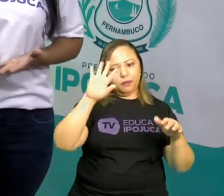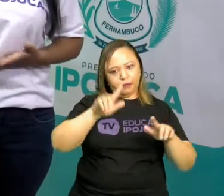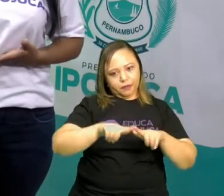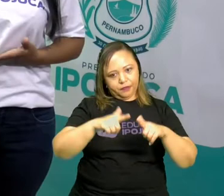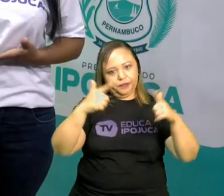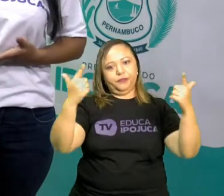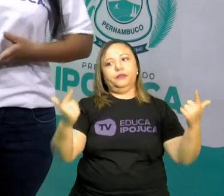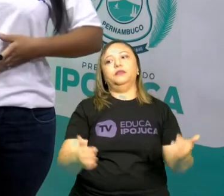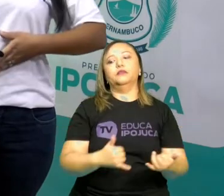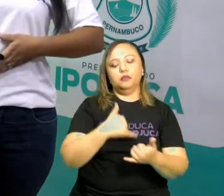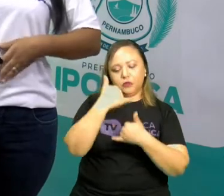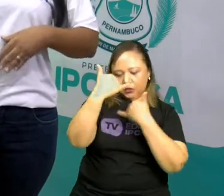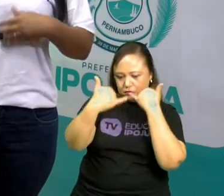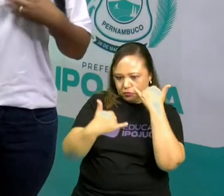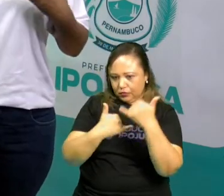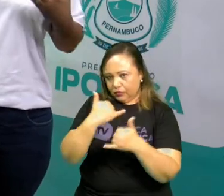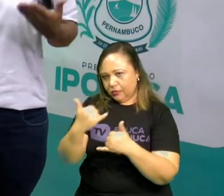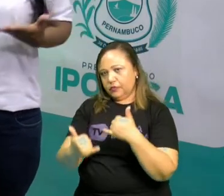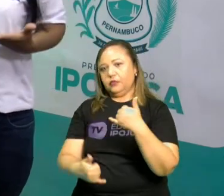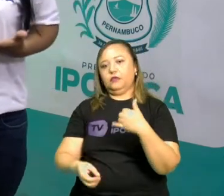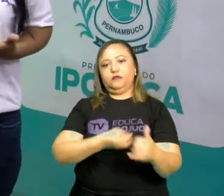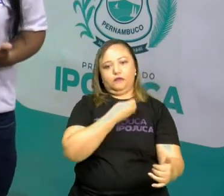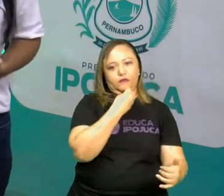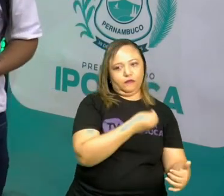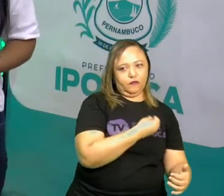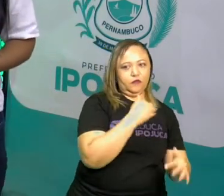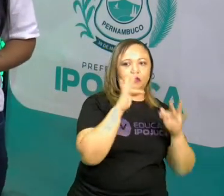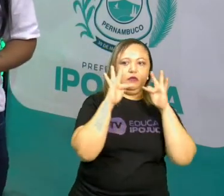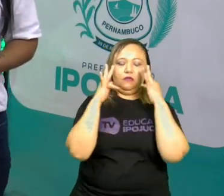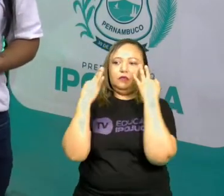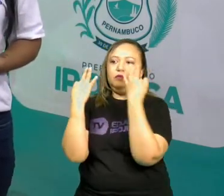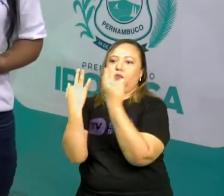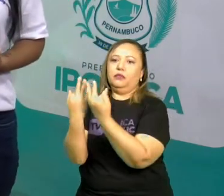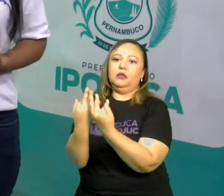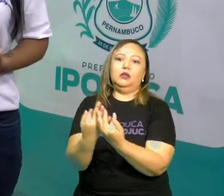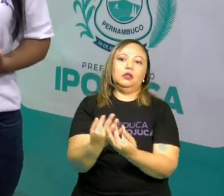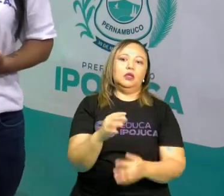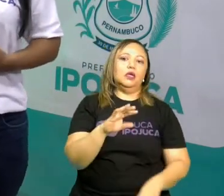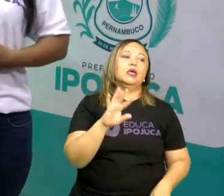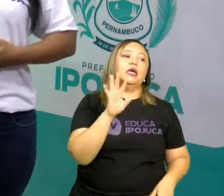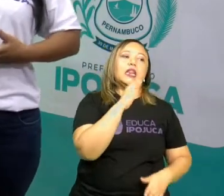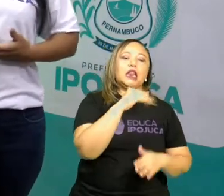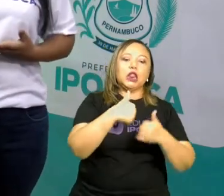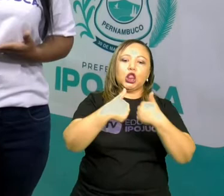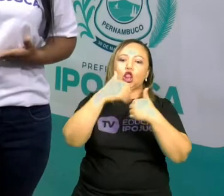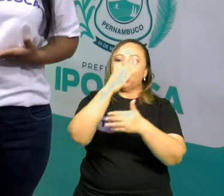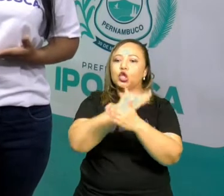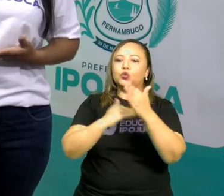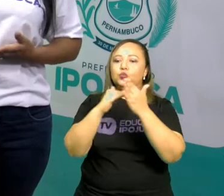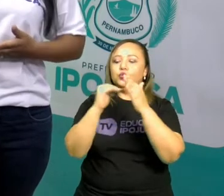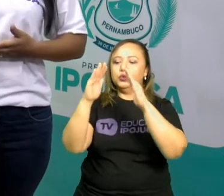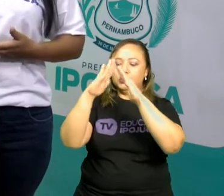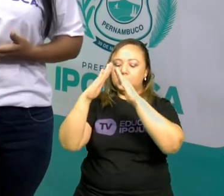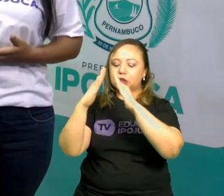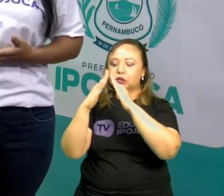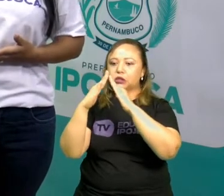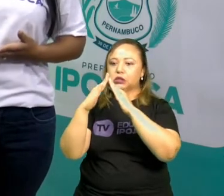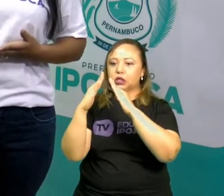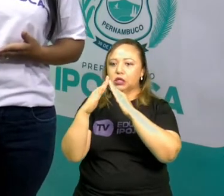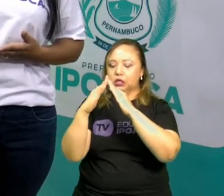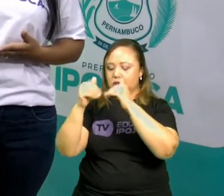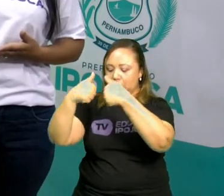a nossa família, né? Estamos todos em casa por enquanto, por conta desse vírus, mas vamos